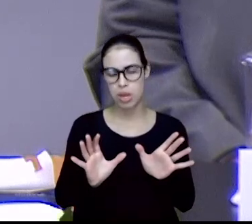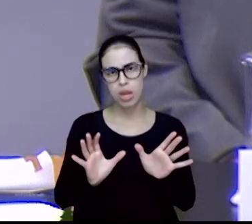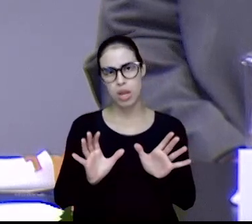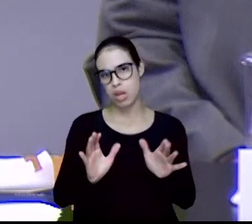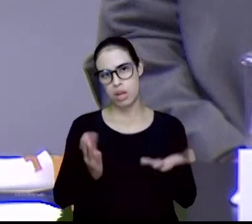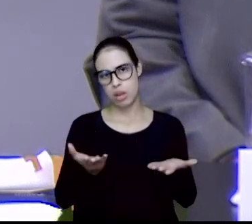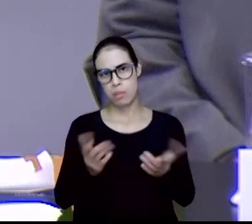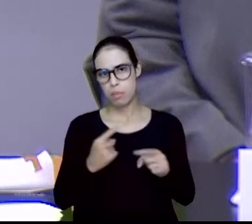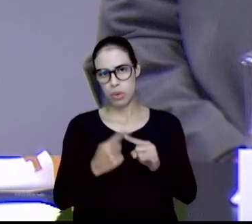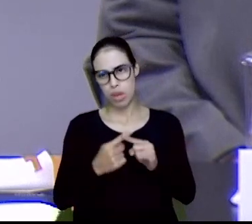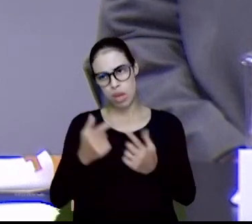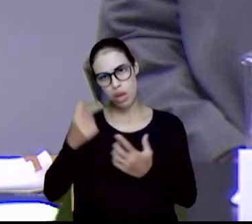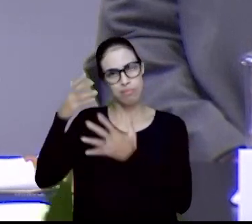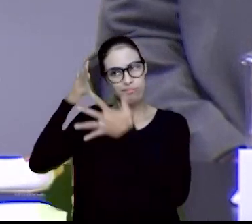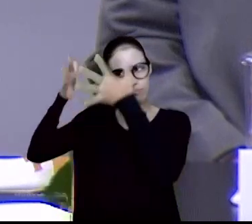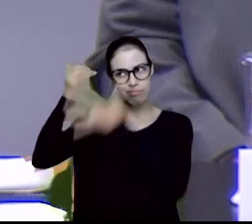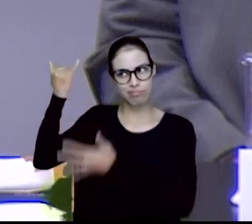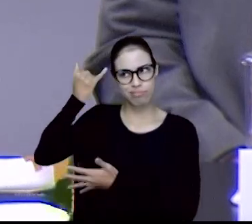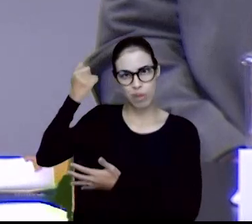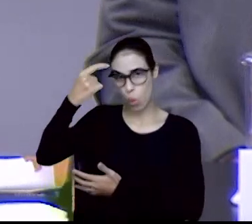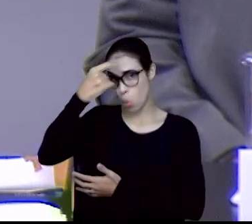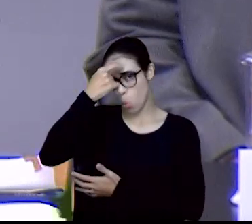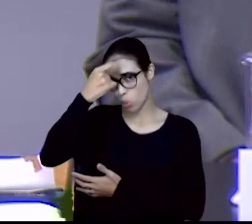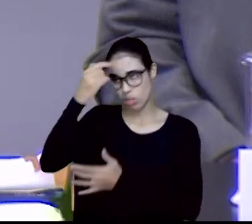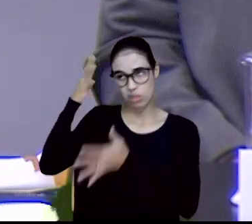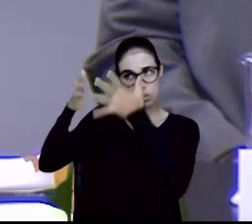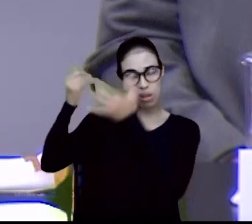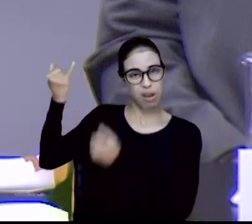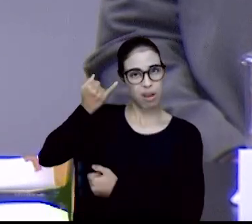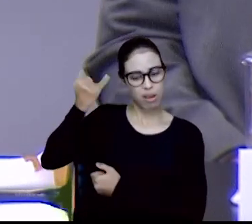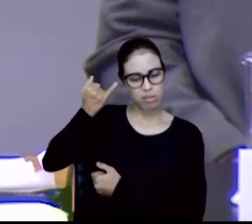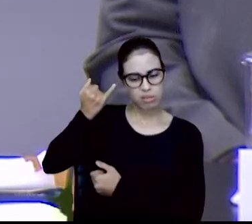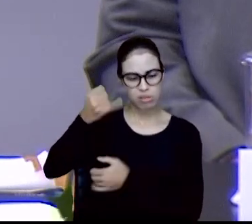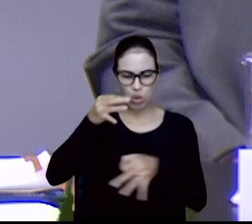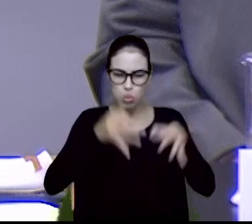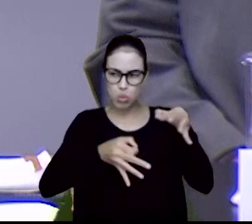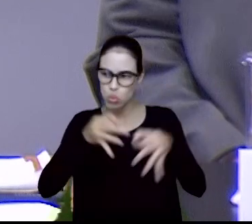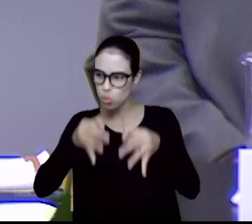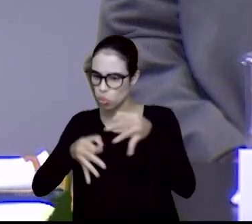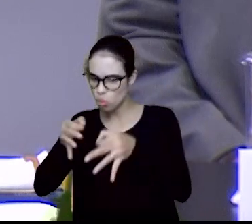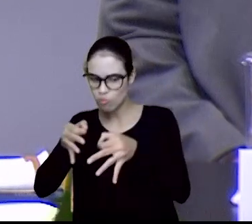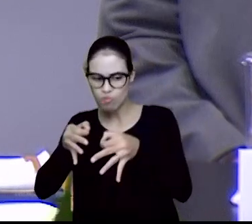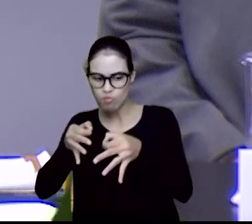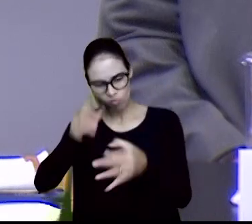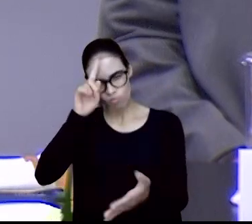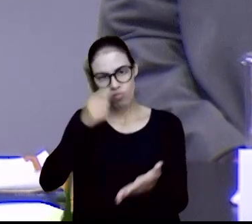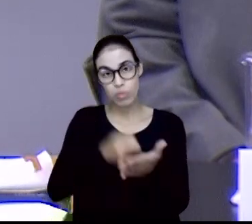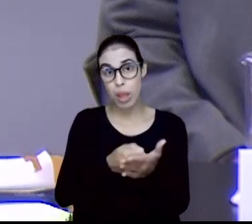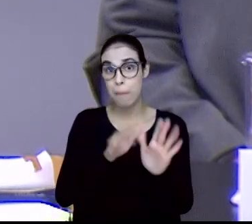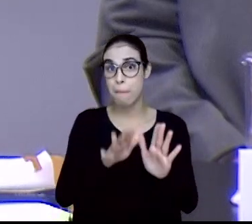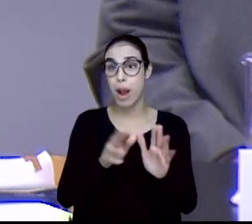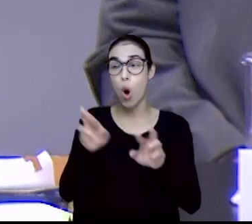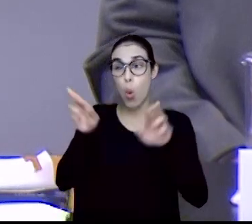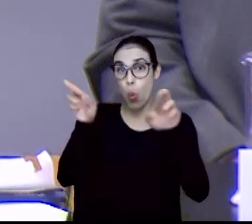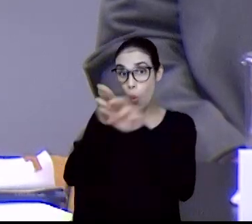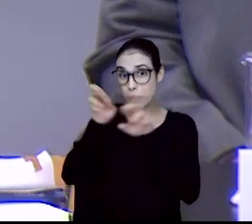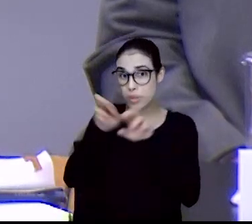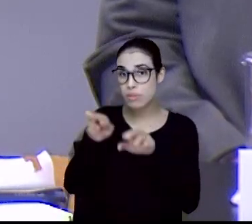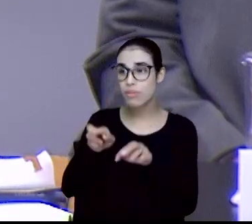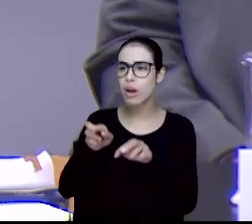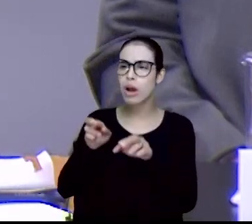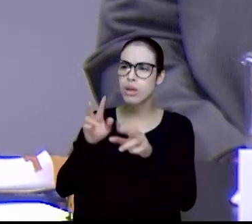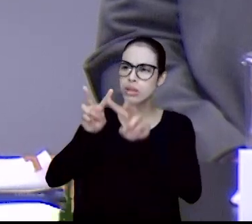minha consciência. Observar precedente significa, muitas vezes, registrar